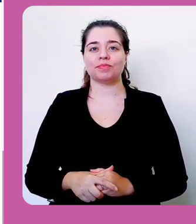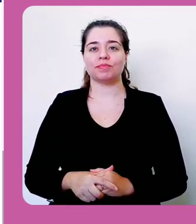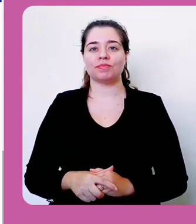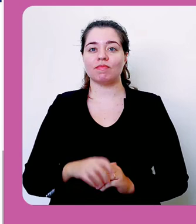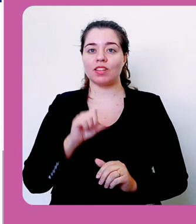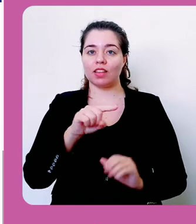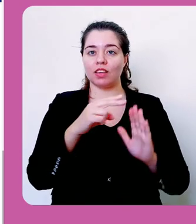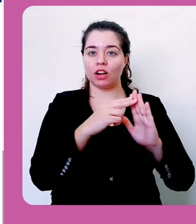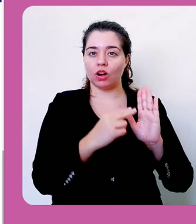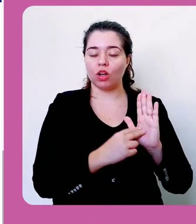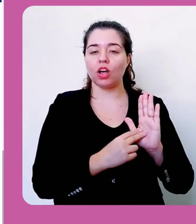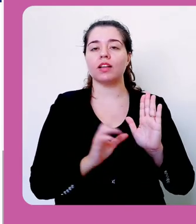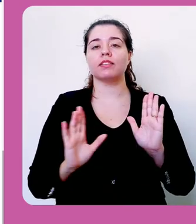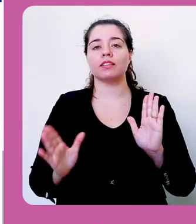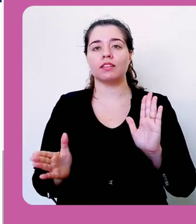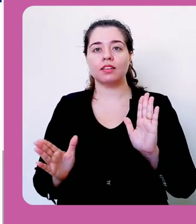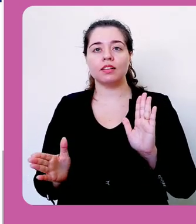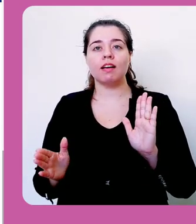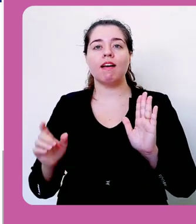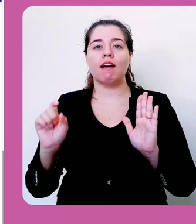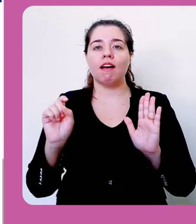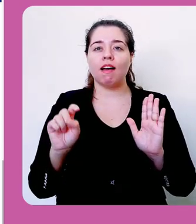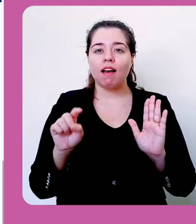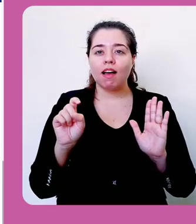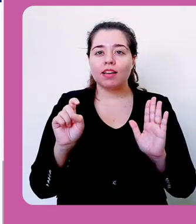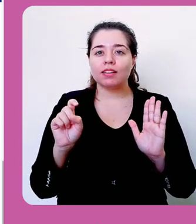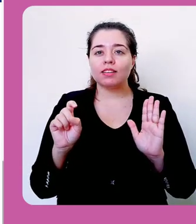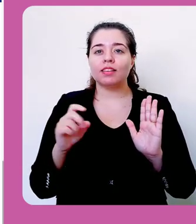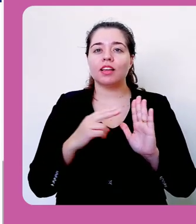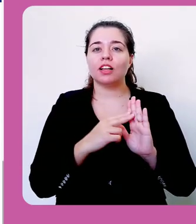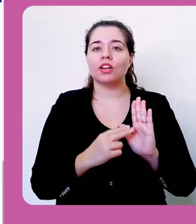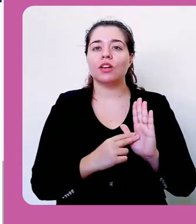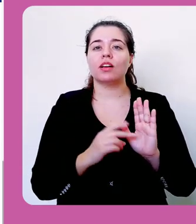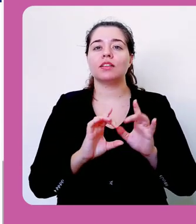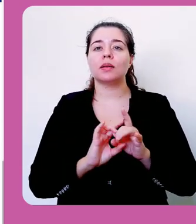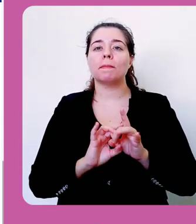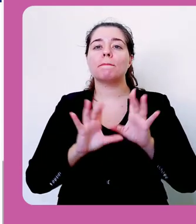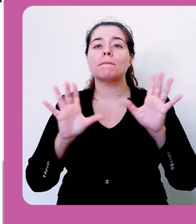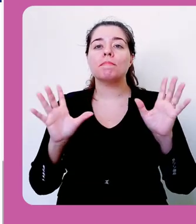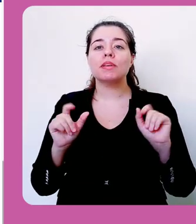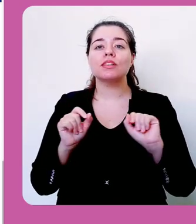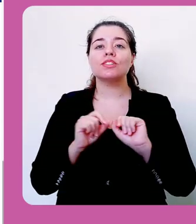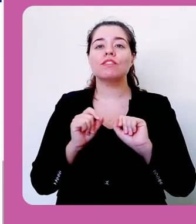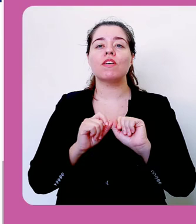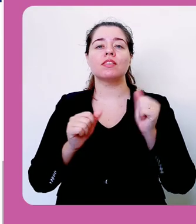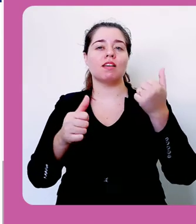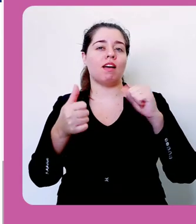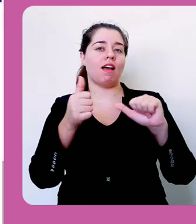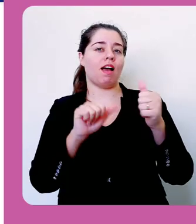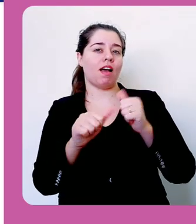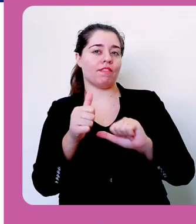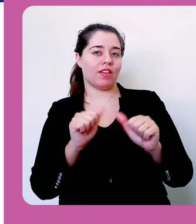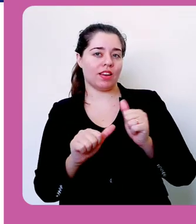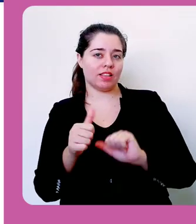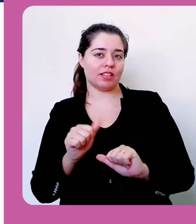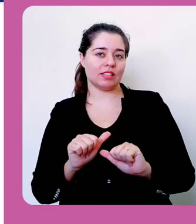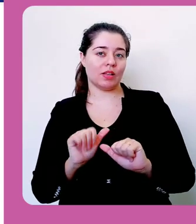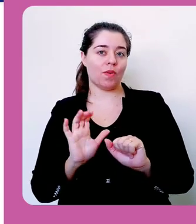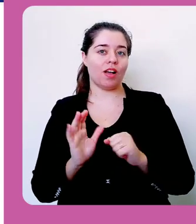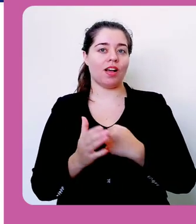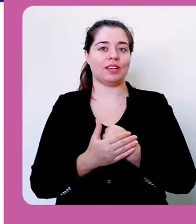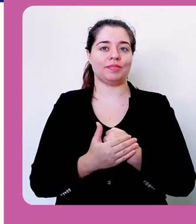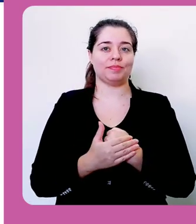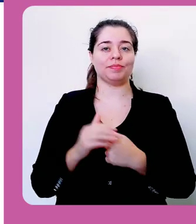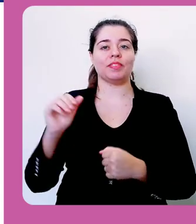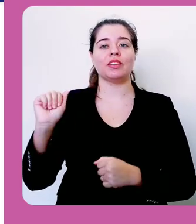Permite que eu faça a correção, a avaliação dessa tarefa de forma anônima. Então, na hora que você